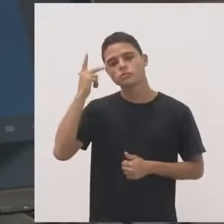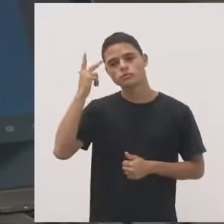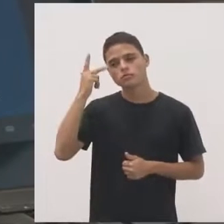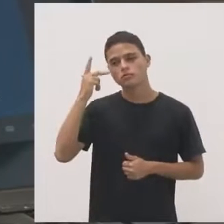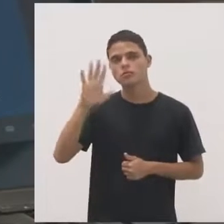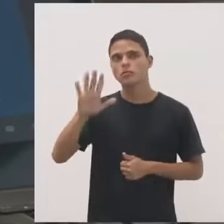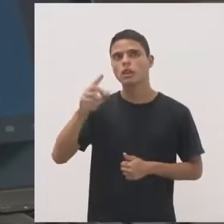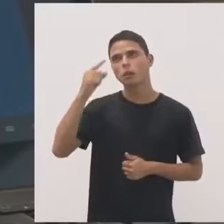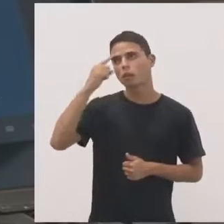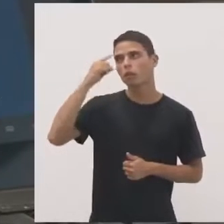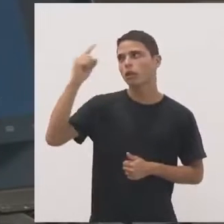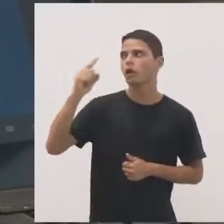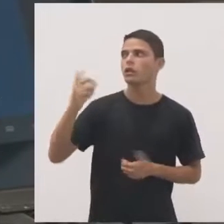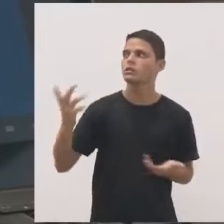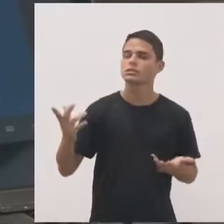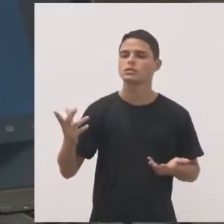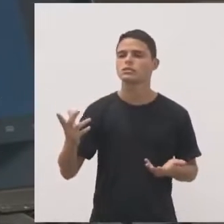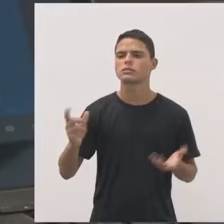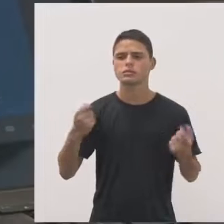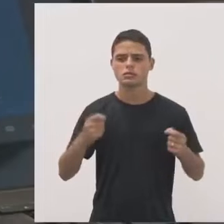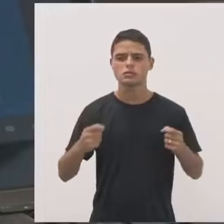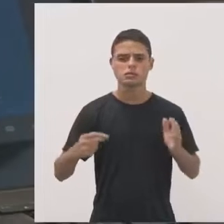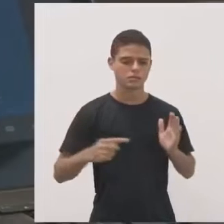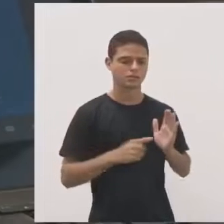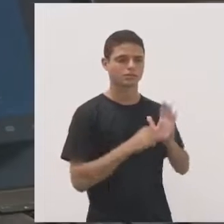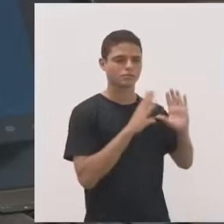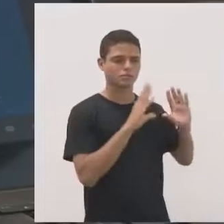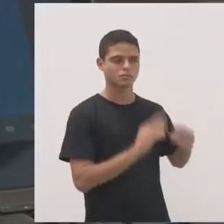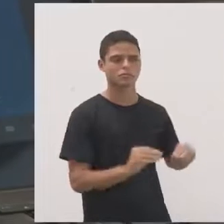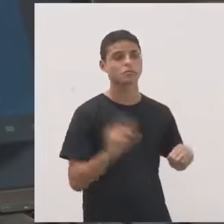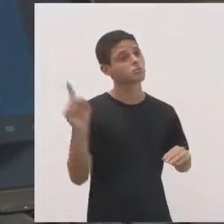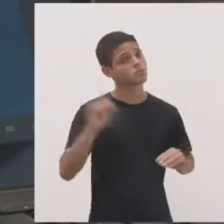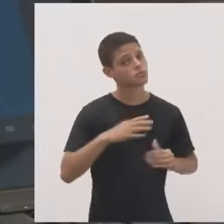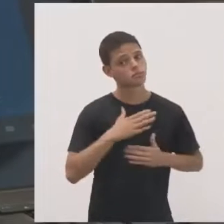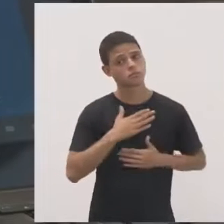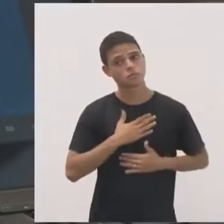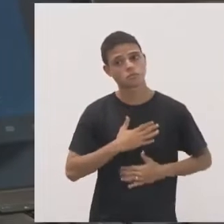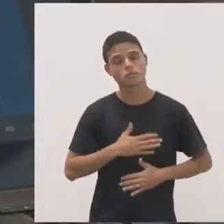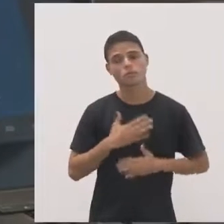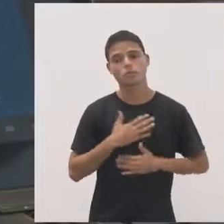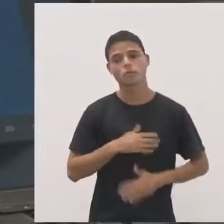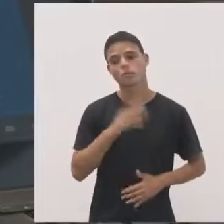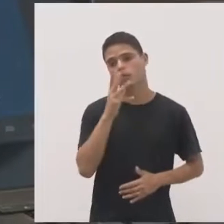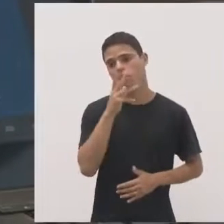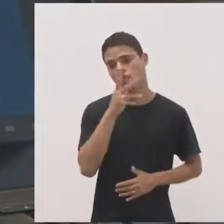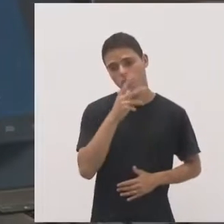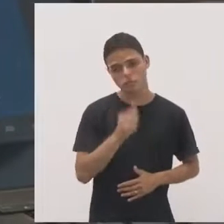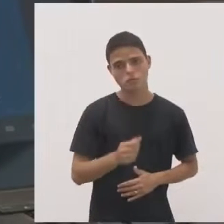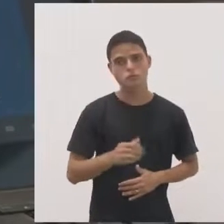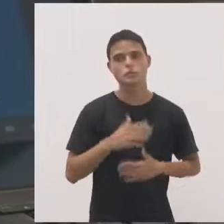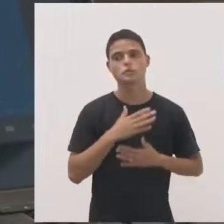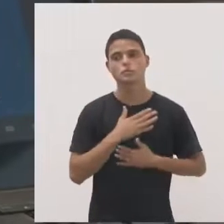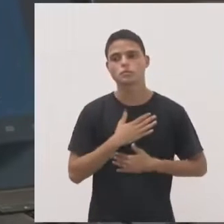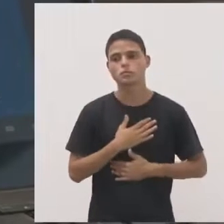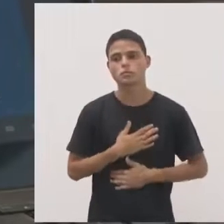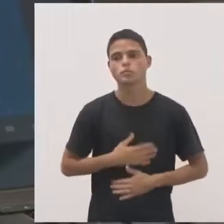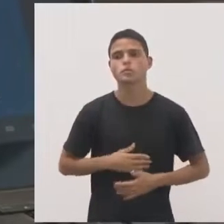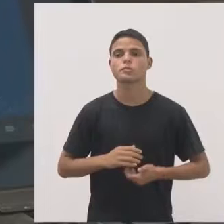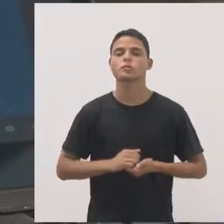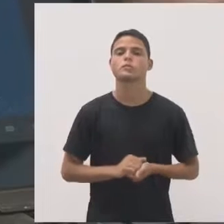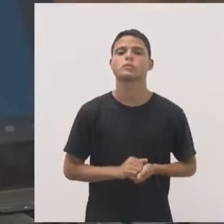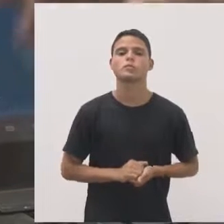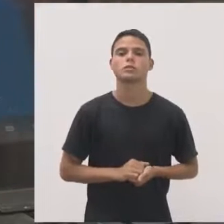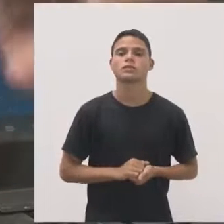não pensa assim, eu tenho que desligar? Não desliga, tá? A gente vai falar também disso daí, Ana, porque às vezes tá tendo uma atualização